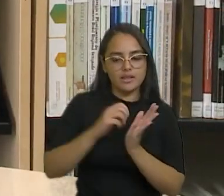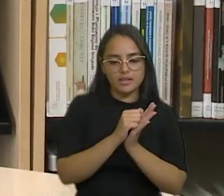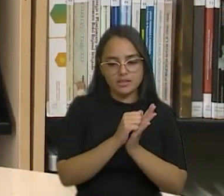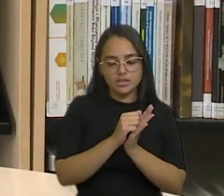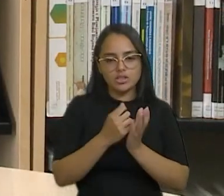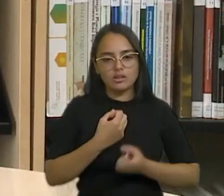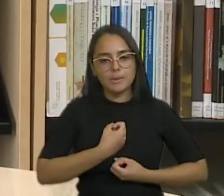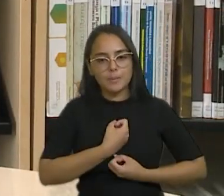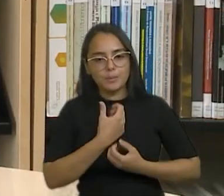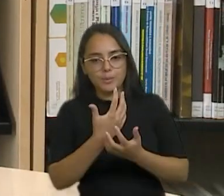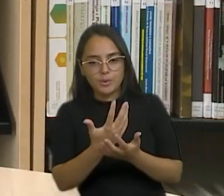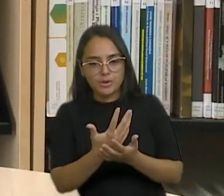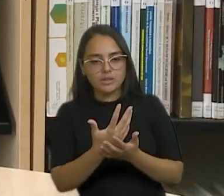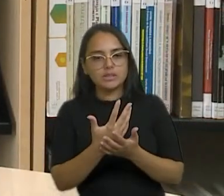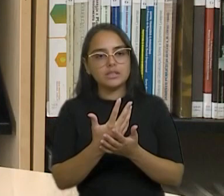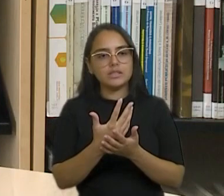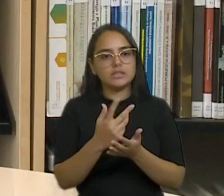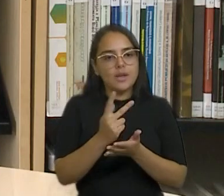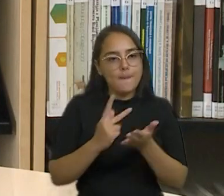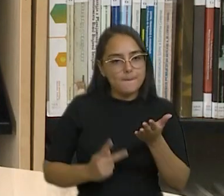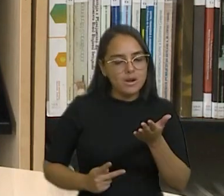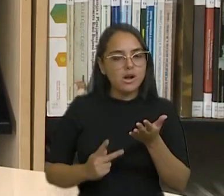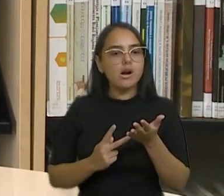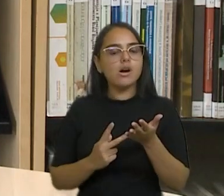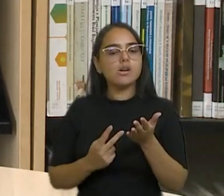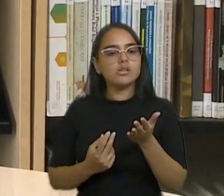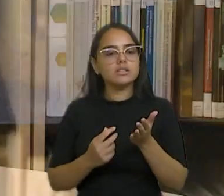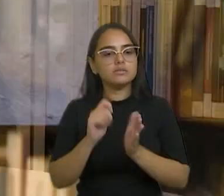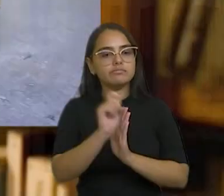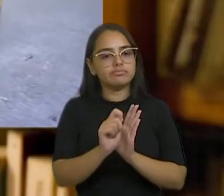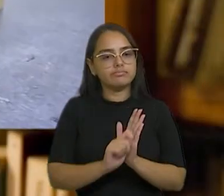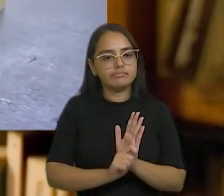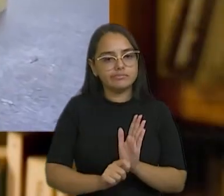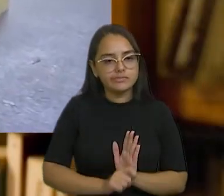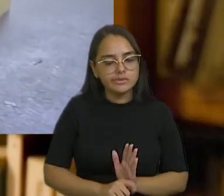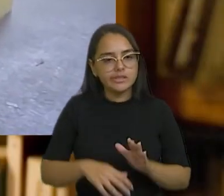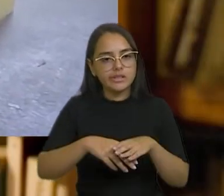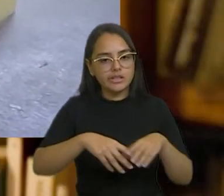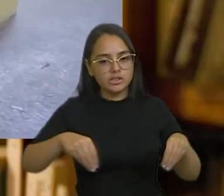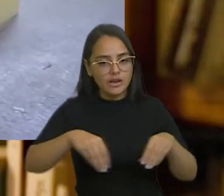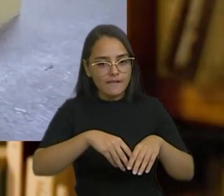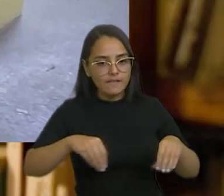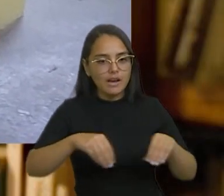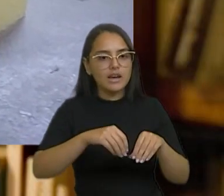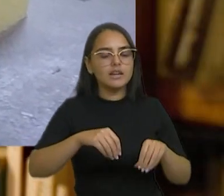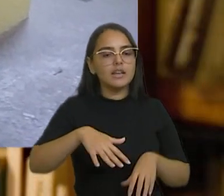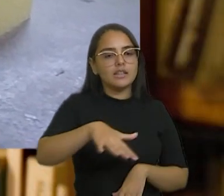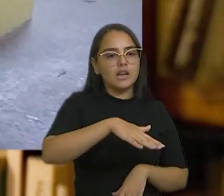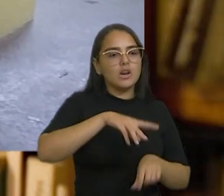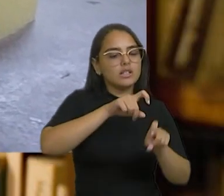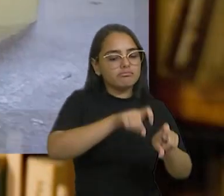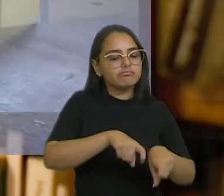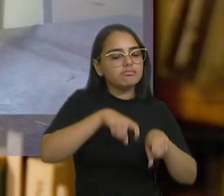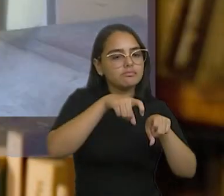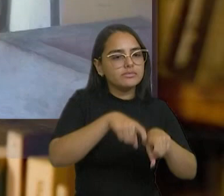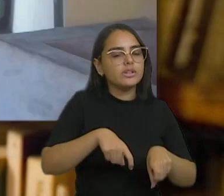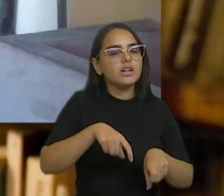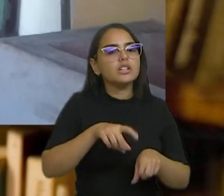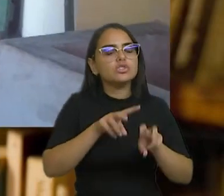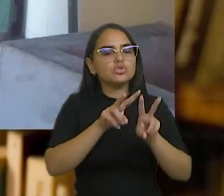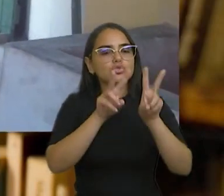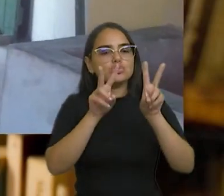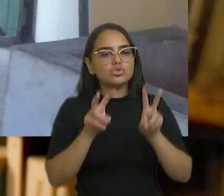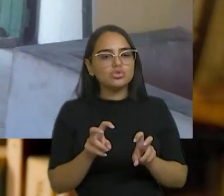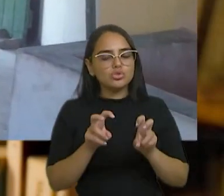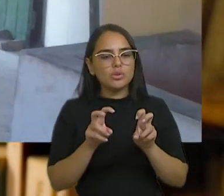e poesia do ambiente da farinhada, da produção da farinha, de todas as iguarias da roça, foi a situação